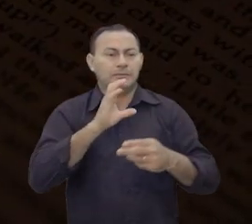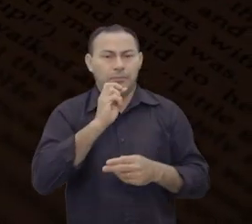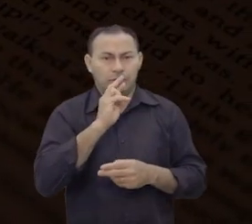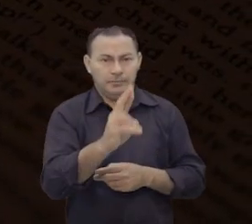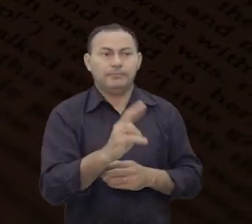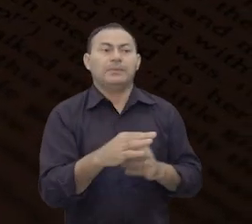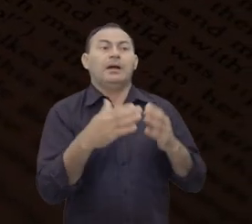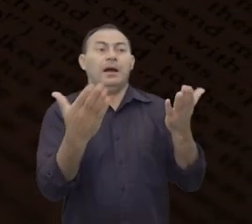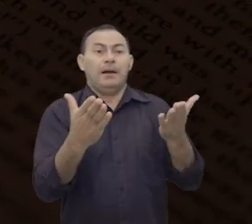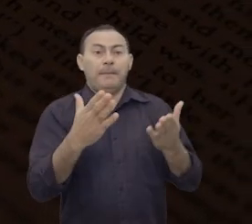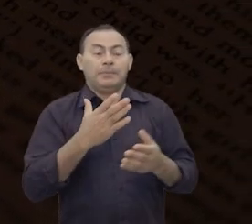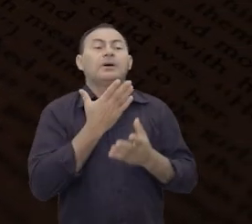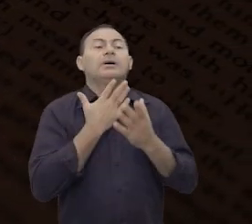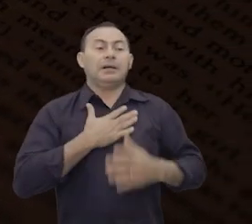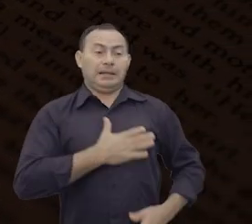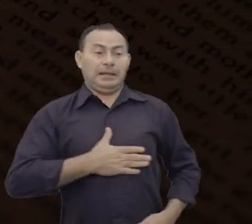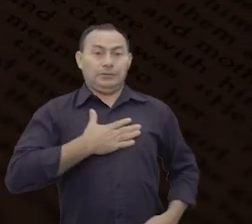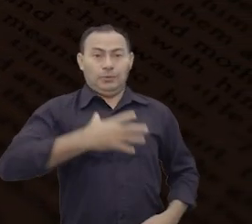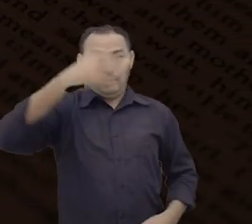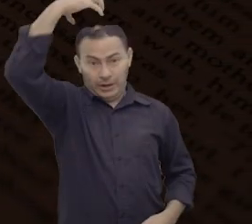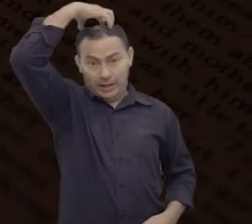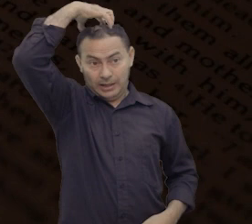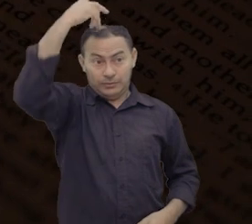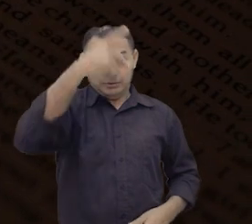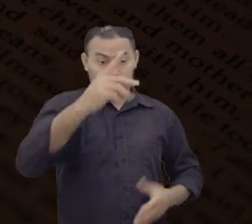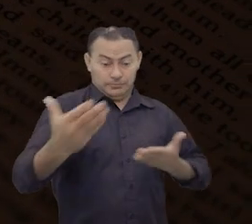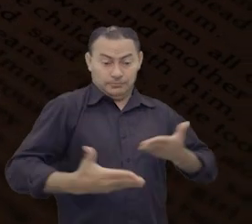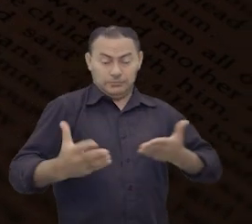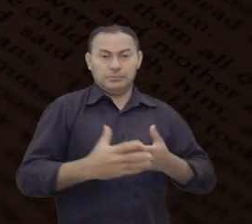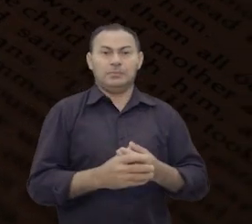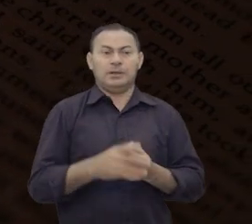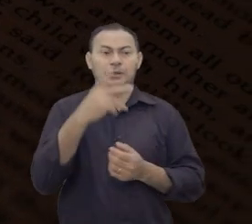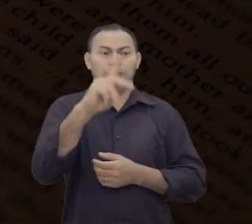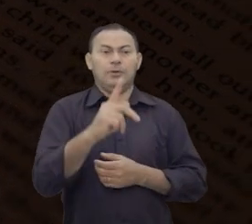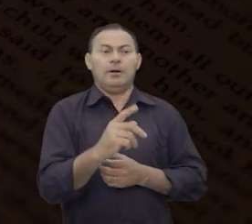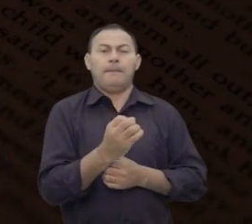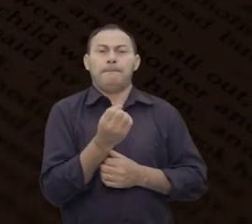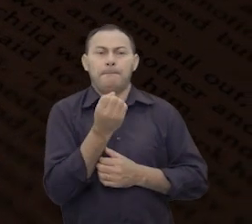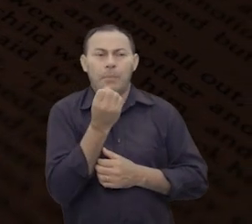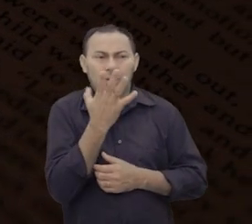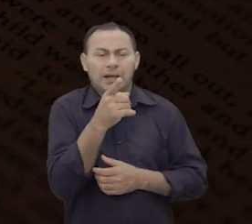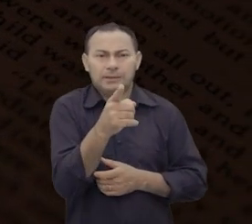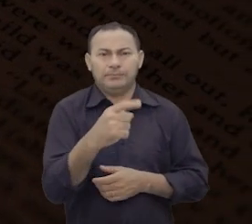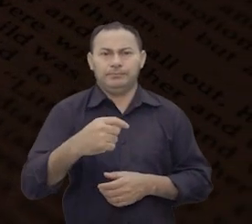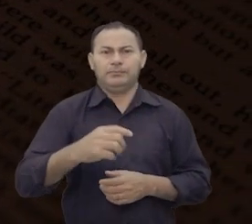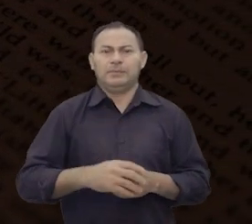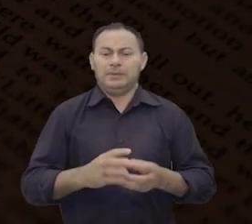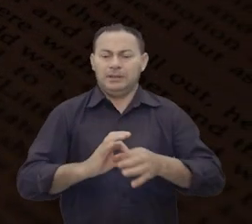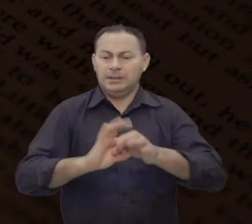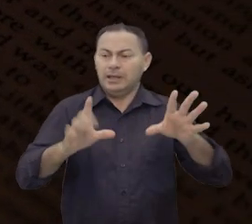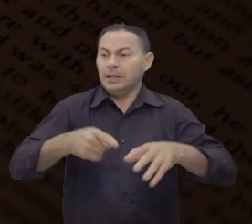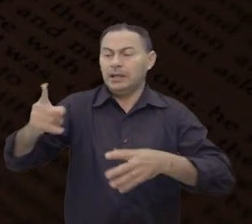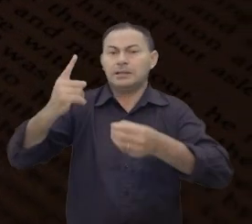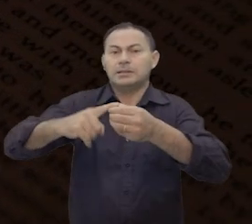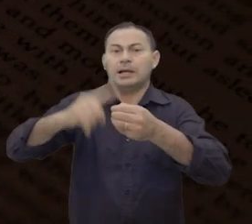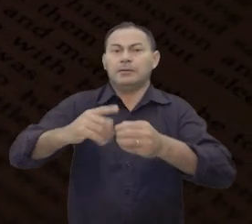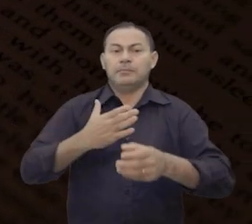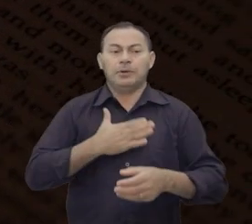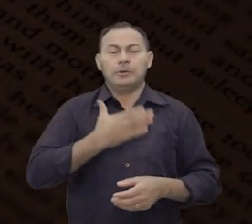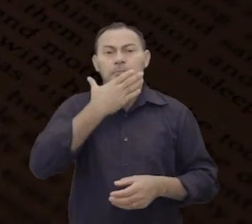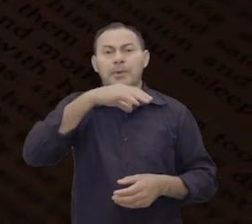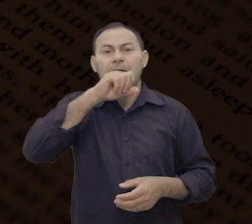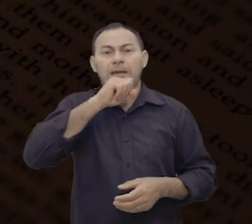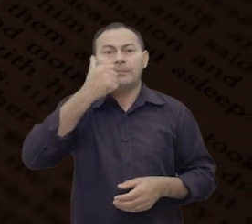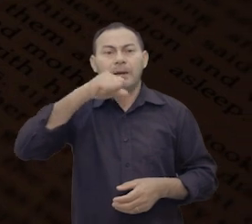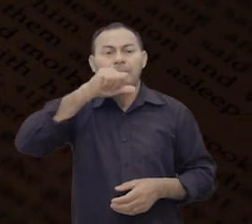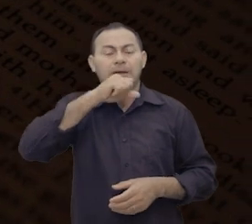respondeu, se for do agrado do rei, e se o seu servo puder contar com a sua benevolência, que ele me deixe ir à cidade onde meus